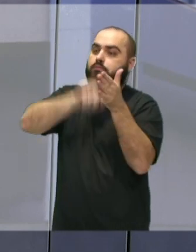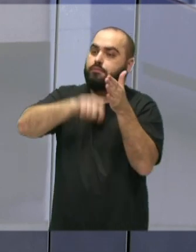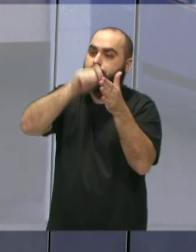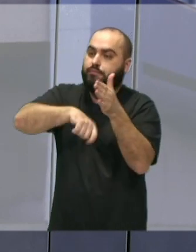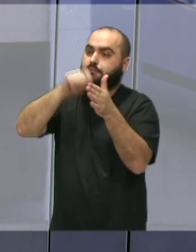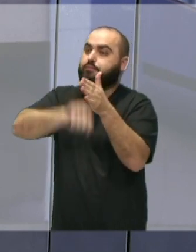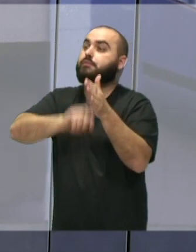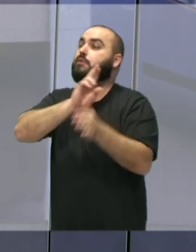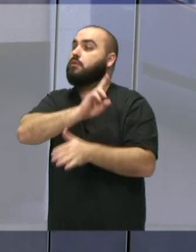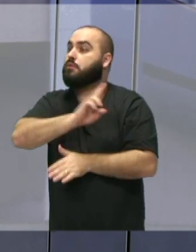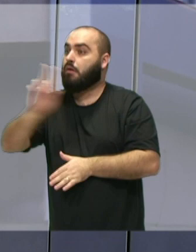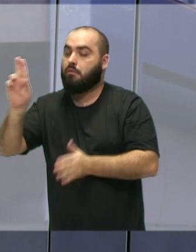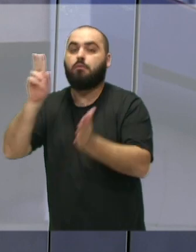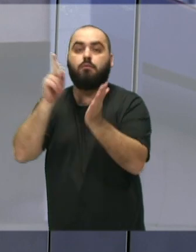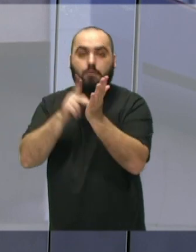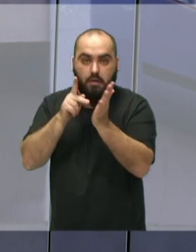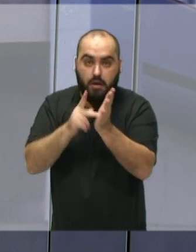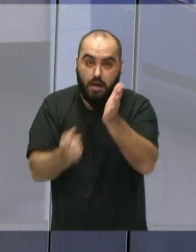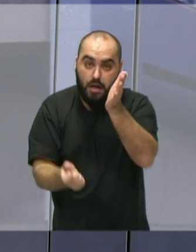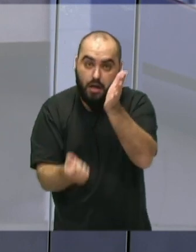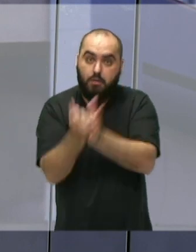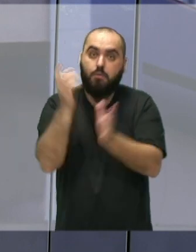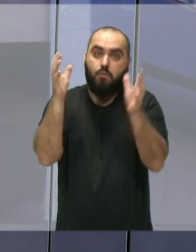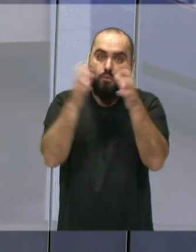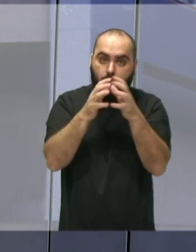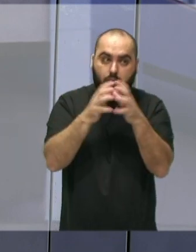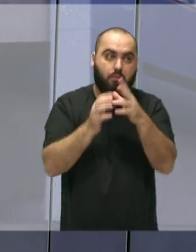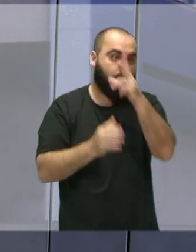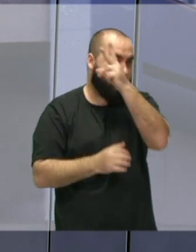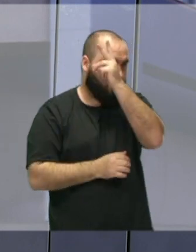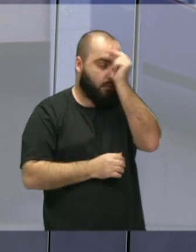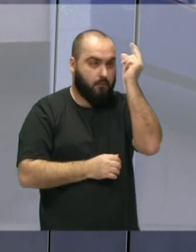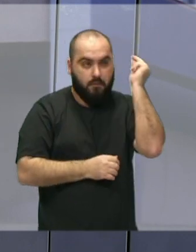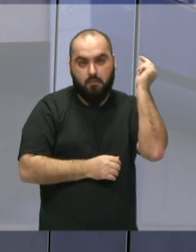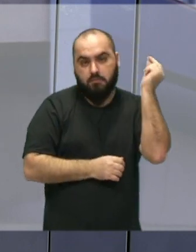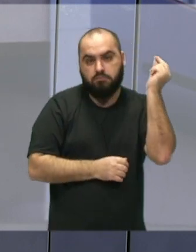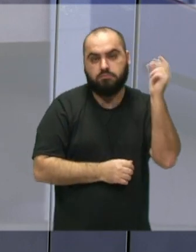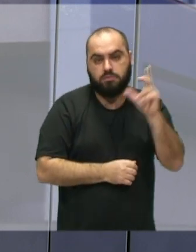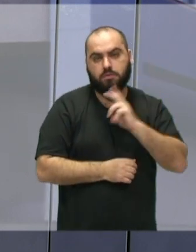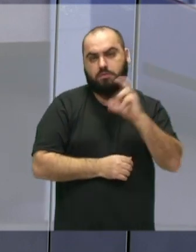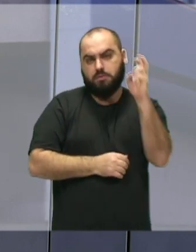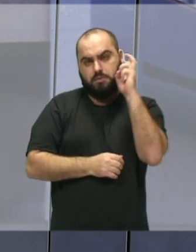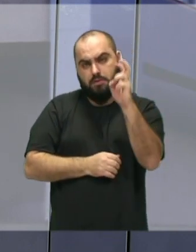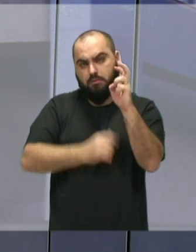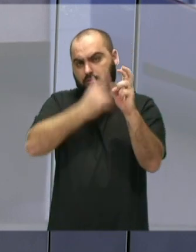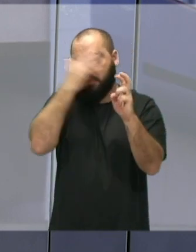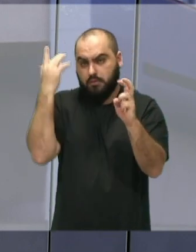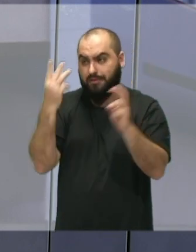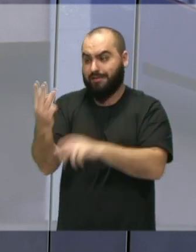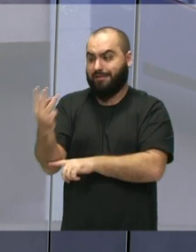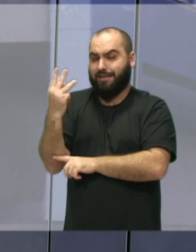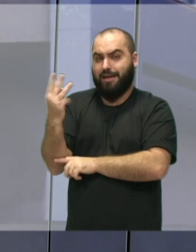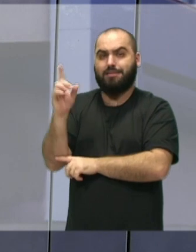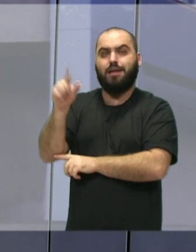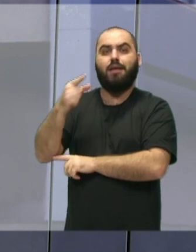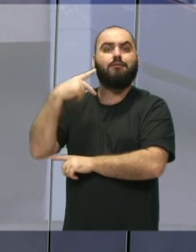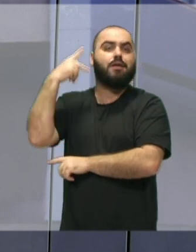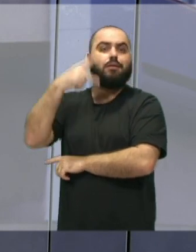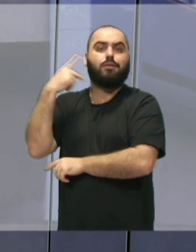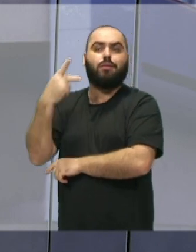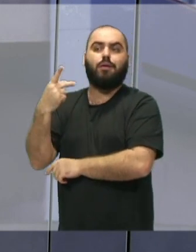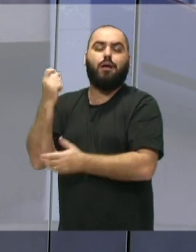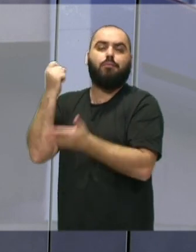nós fizemos, né, o grupo, o governo estava como maioria, que eram 5 pessoas, 3 eram do governo, 2 da